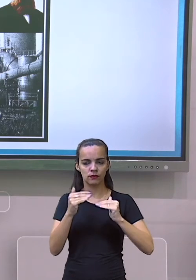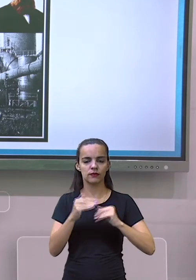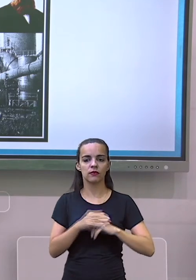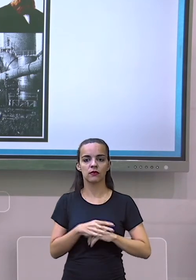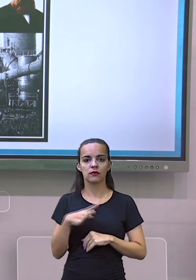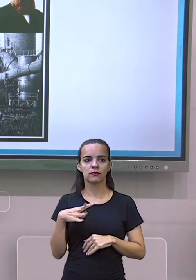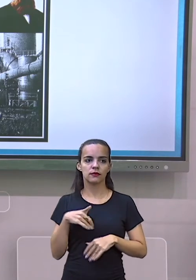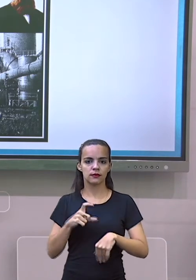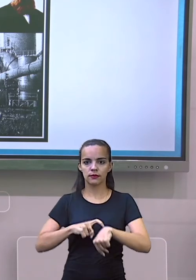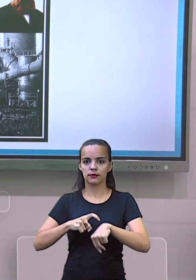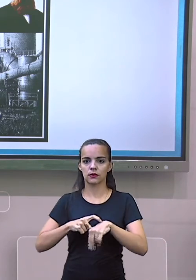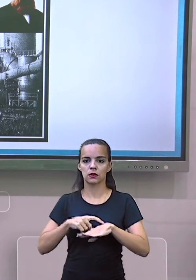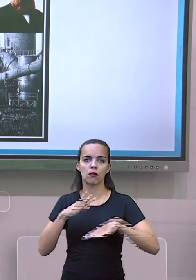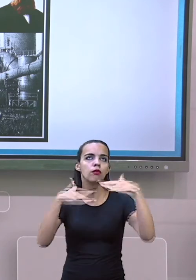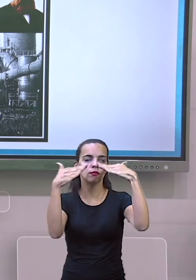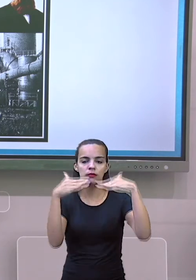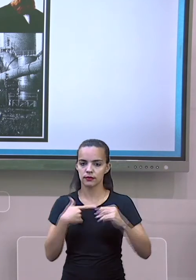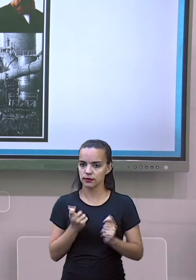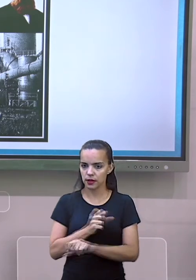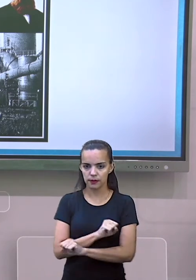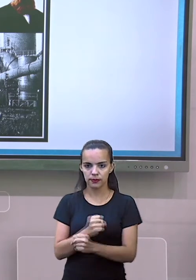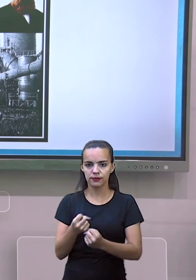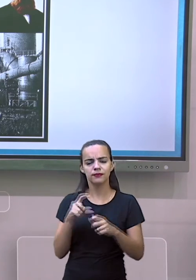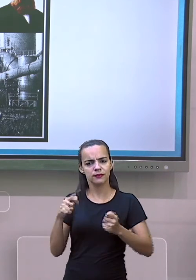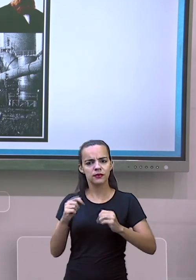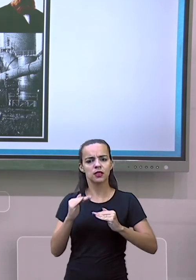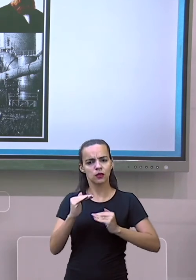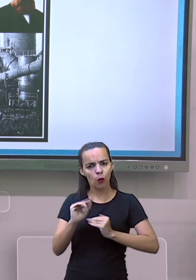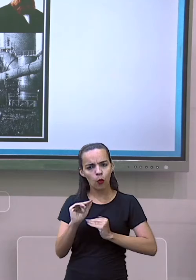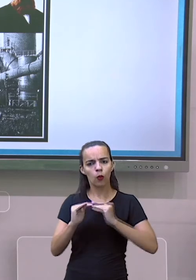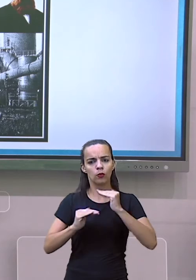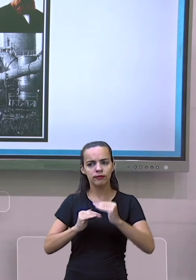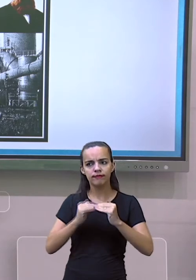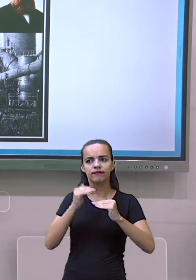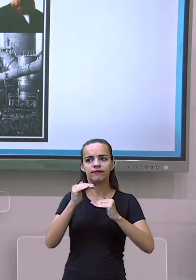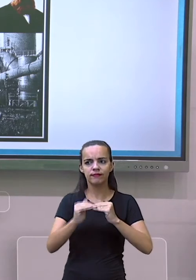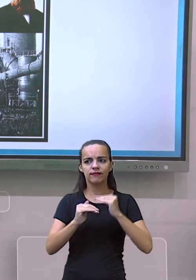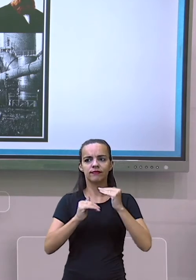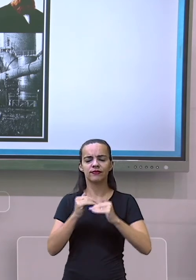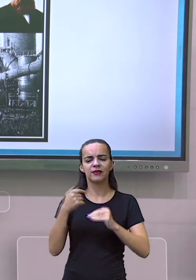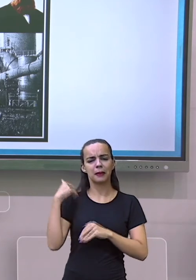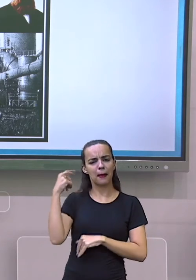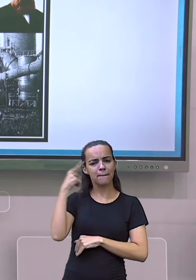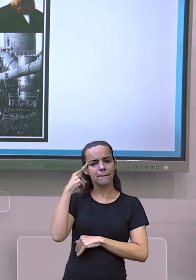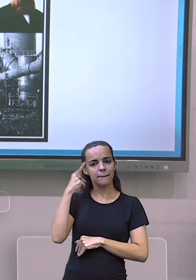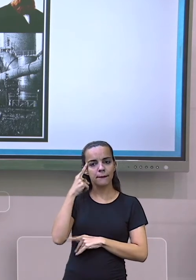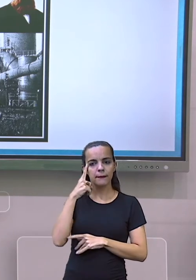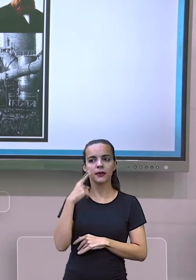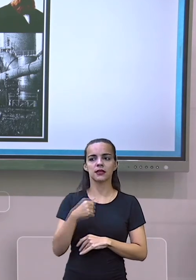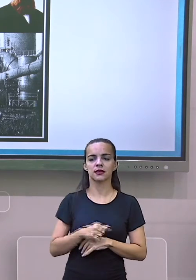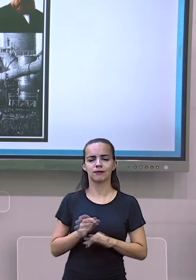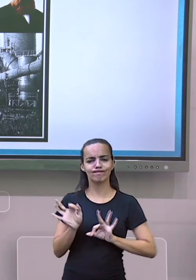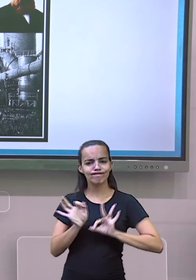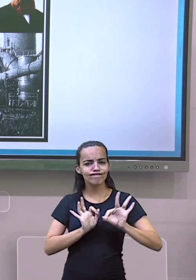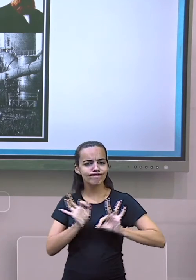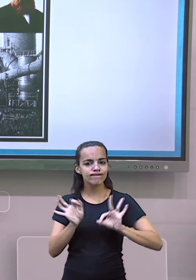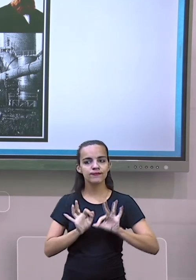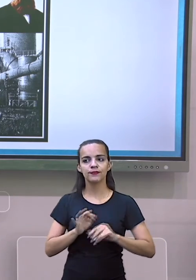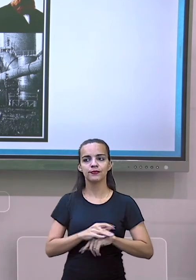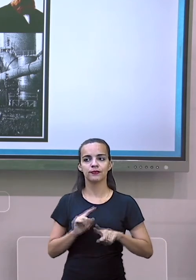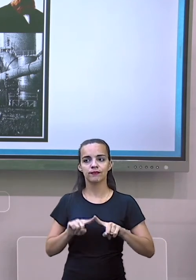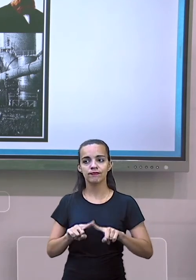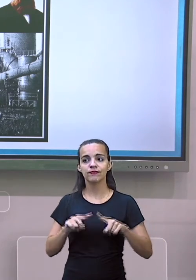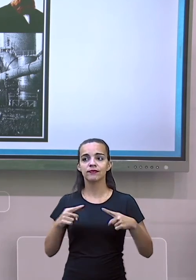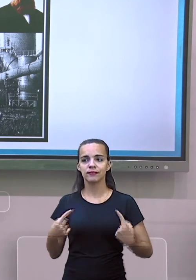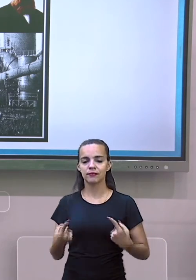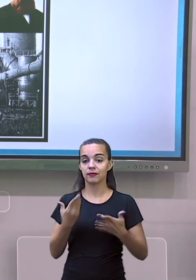gradual, né? Vai ter que ter uma educação muito de base, de berço. Mas é